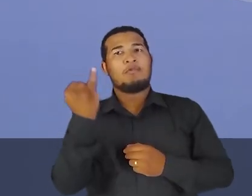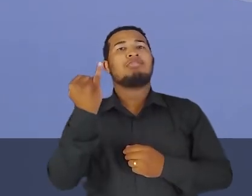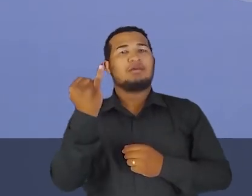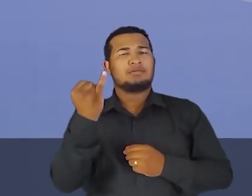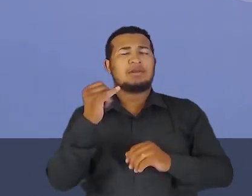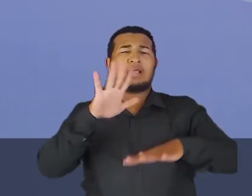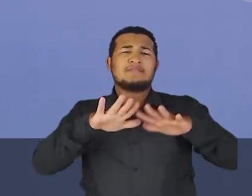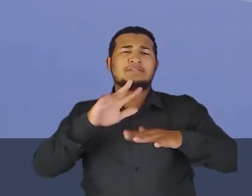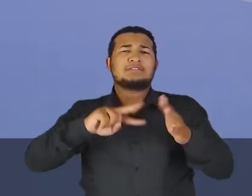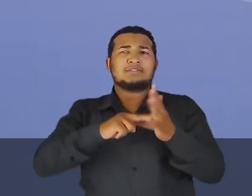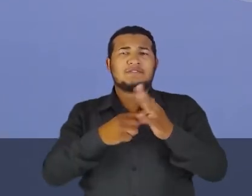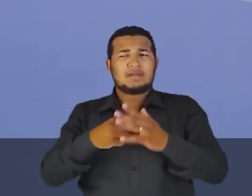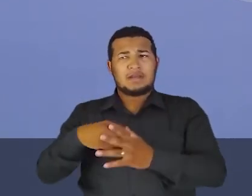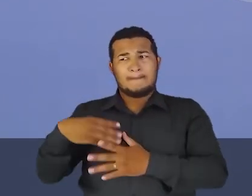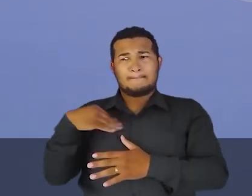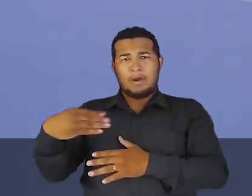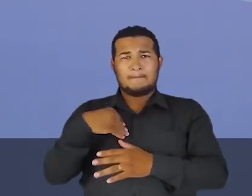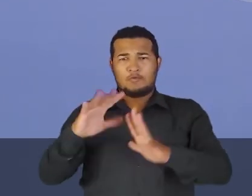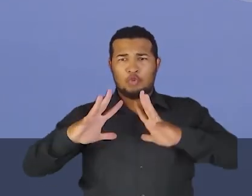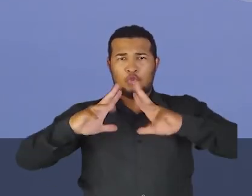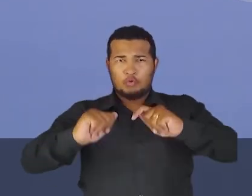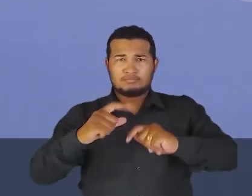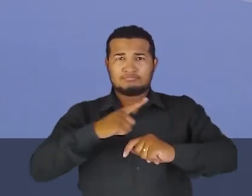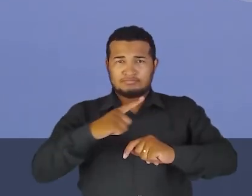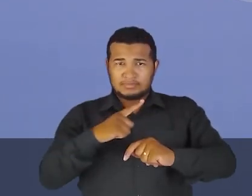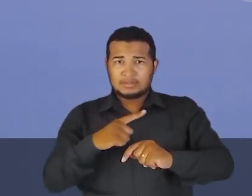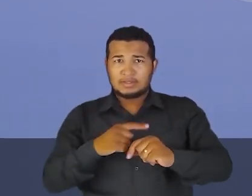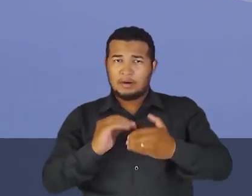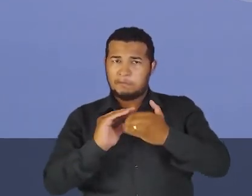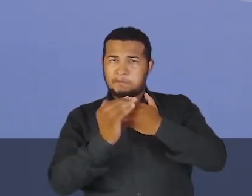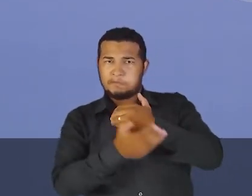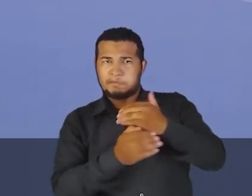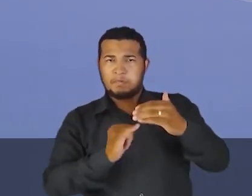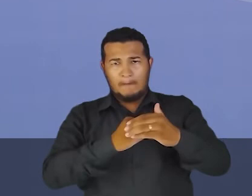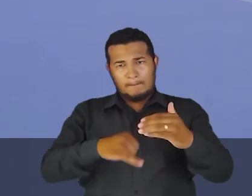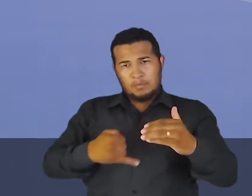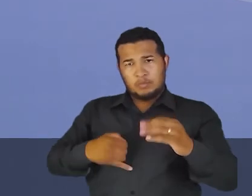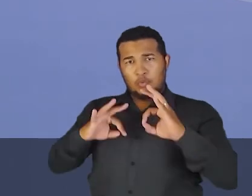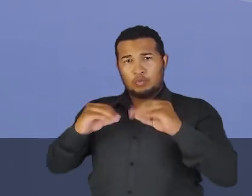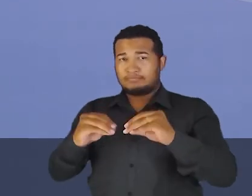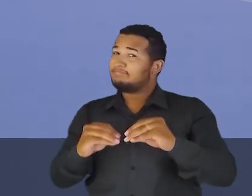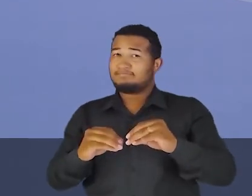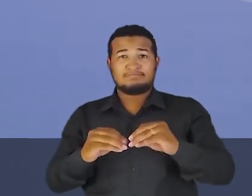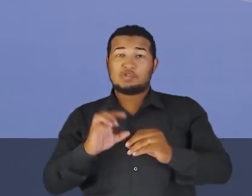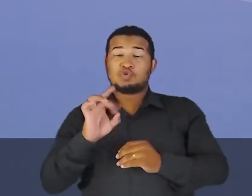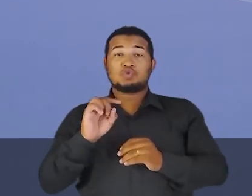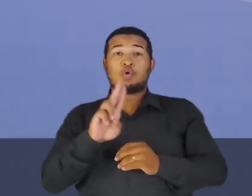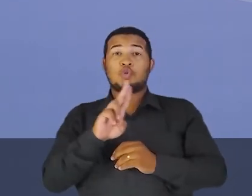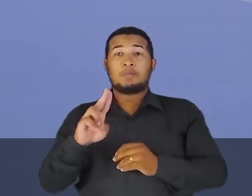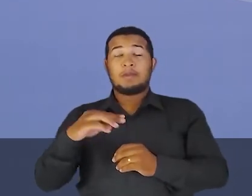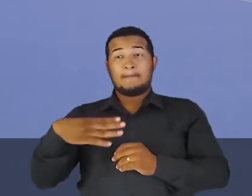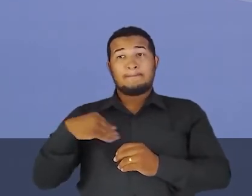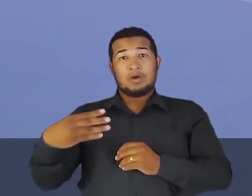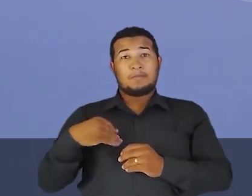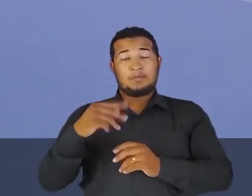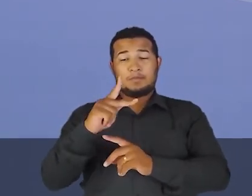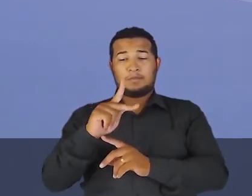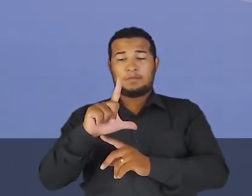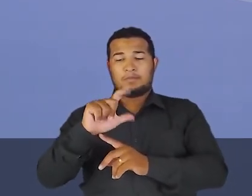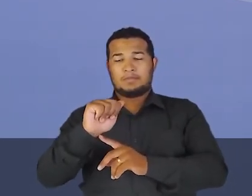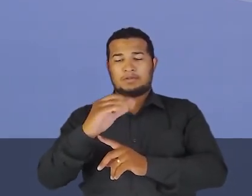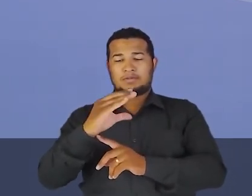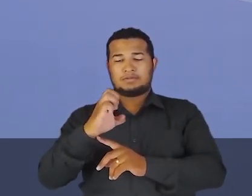nem sempre todos os mamíferos eles vão possuir placenta e cordão umbilical. Só os chamados de mamíferos placentários